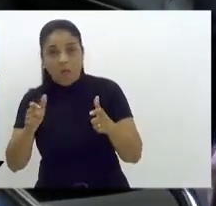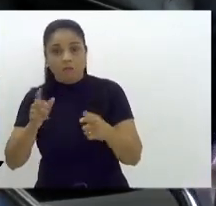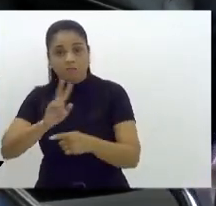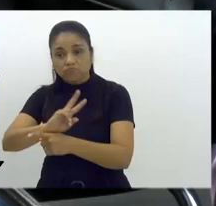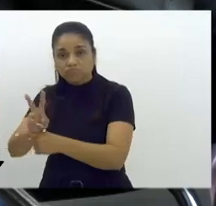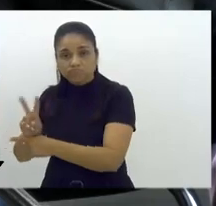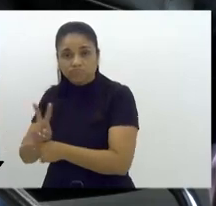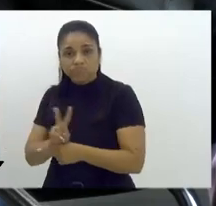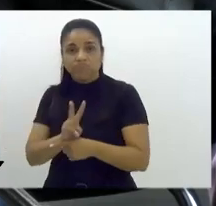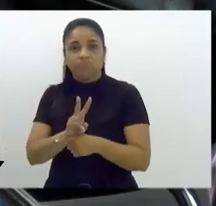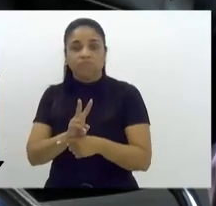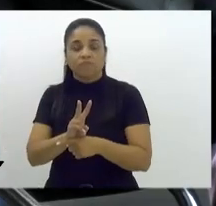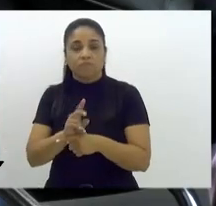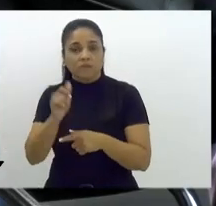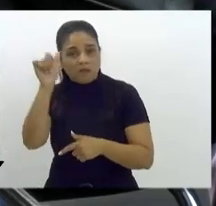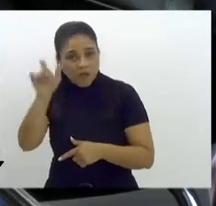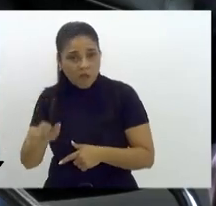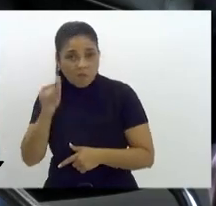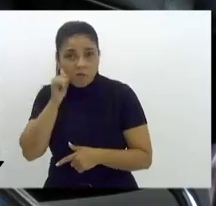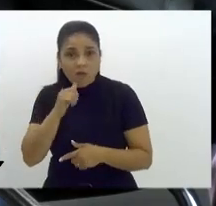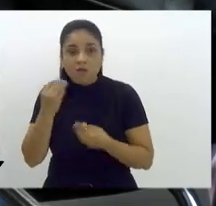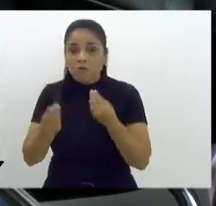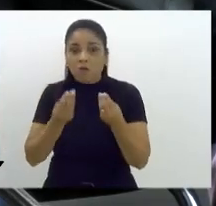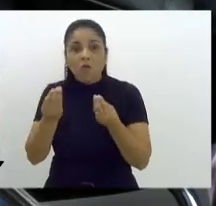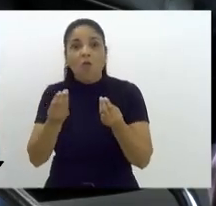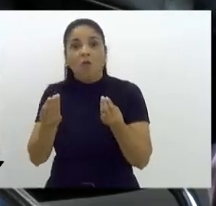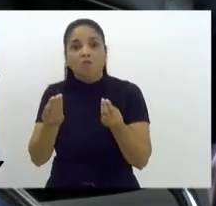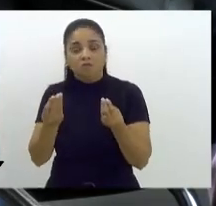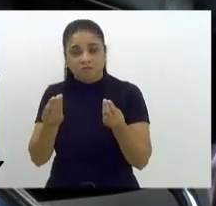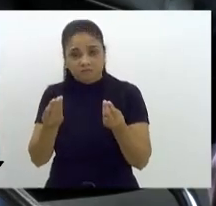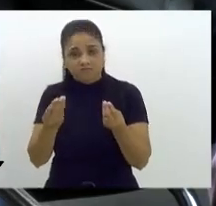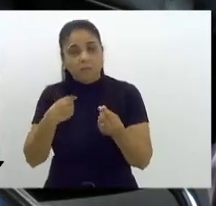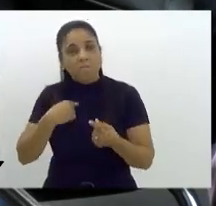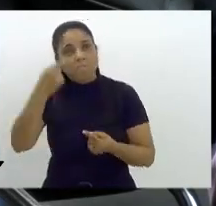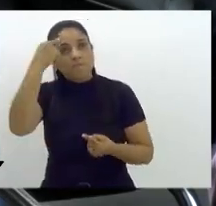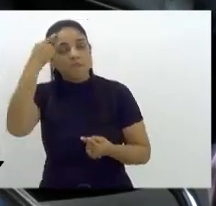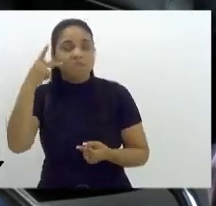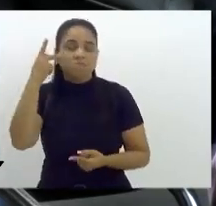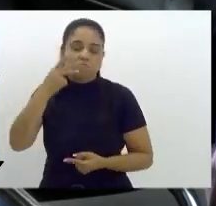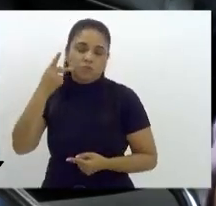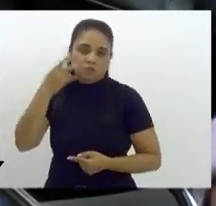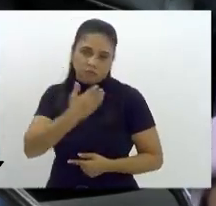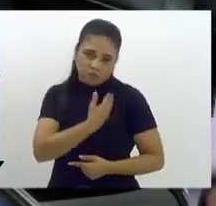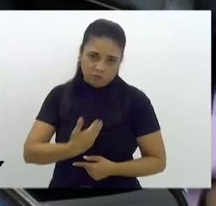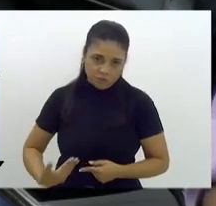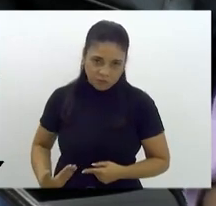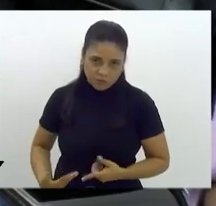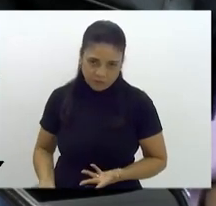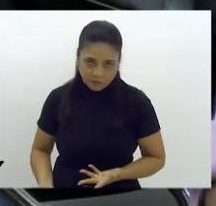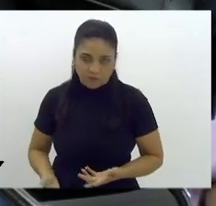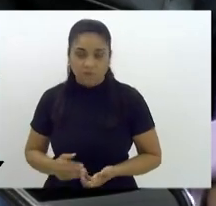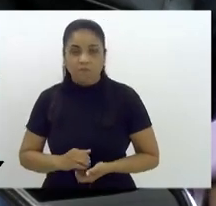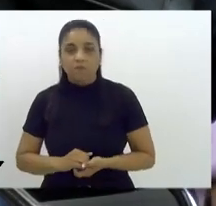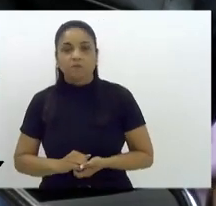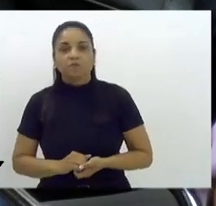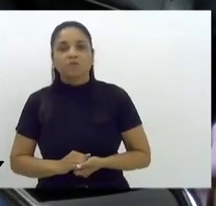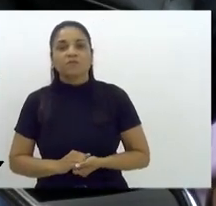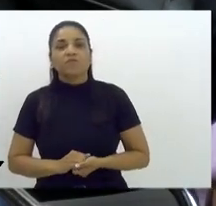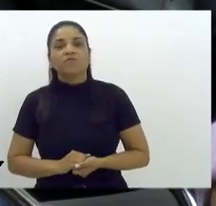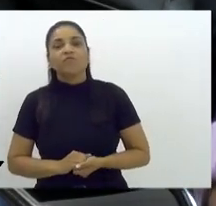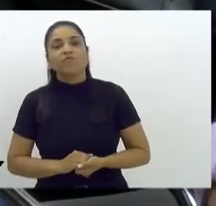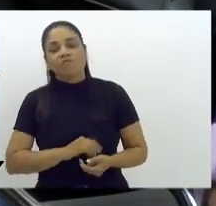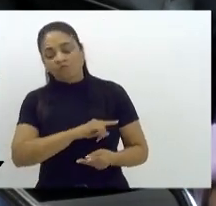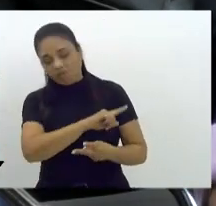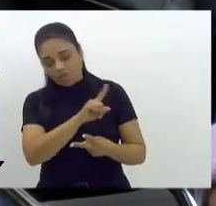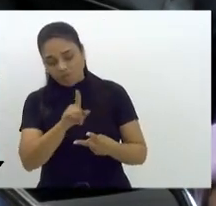essa perspectiva Isso é uma questão genuína para pensar política pública é outro